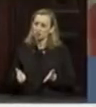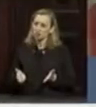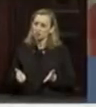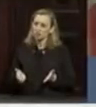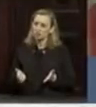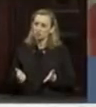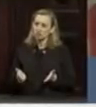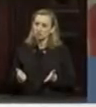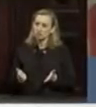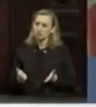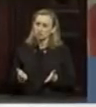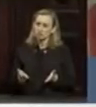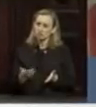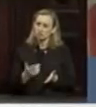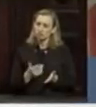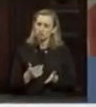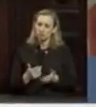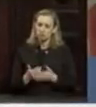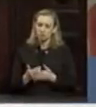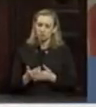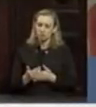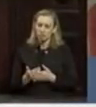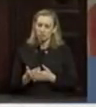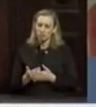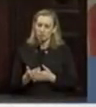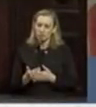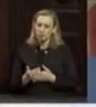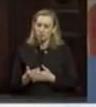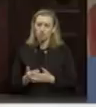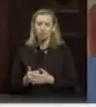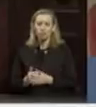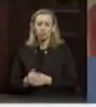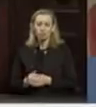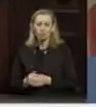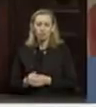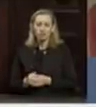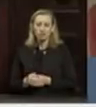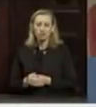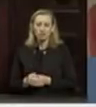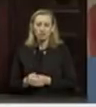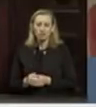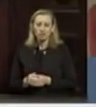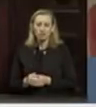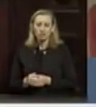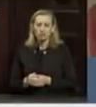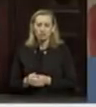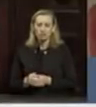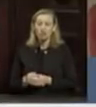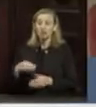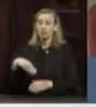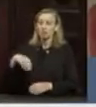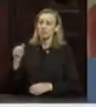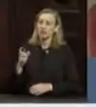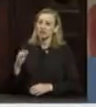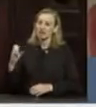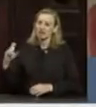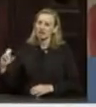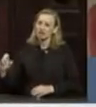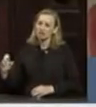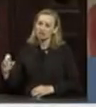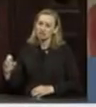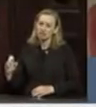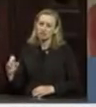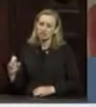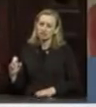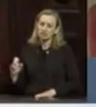Marielle é maior do que isso. A Marielle vai estar presente sábado, ao amanhecer, em muitas praças. Nós vamos